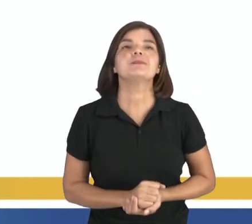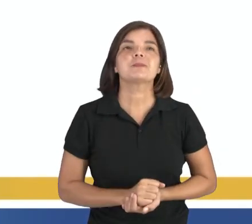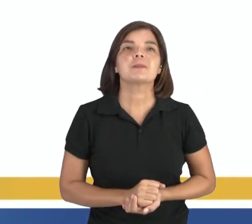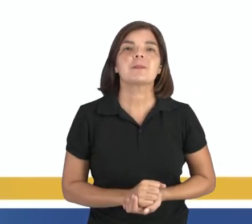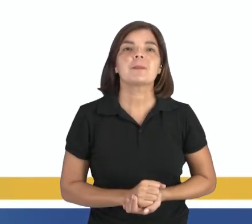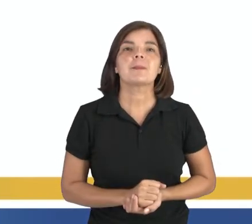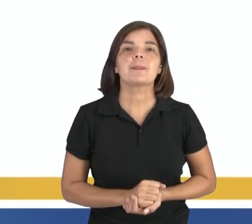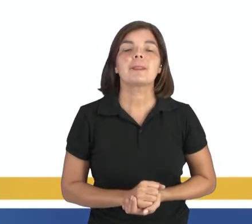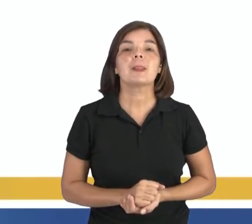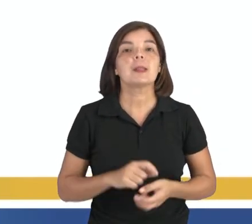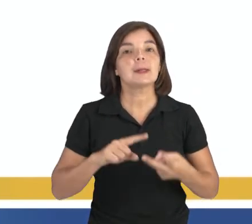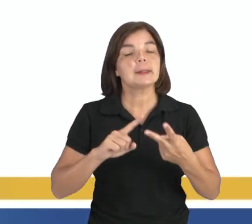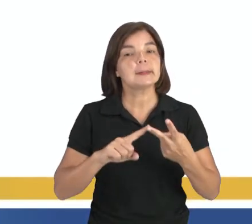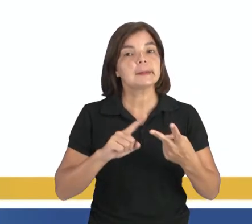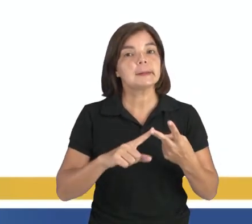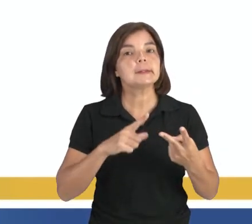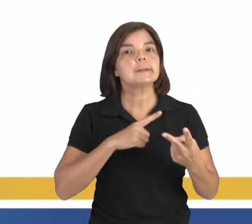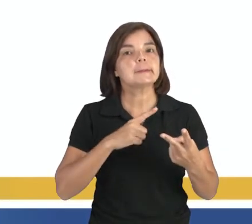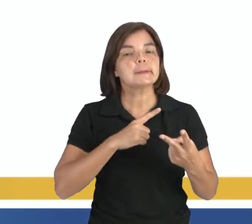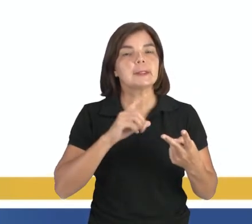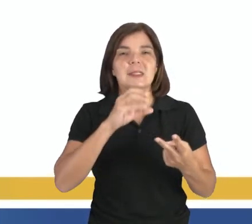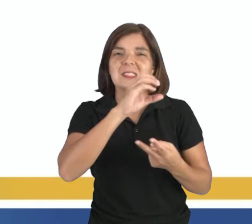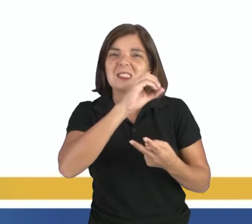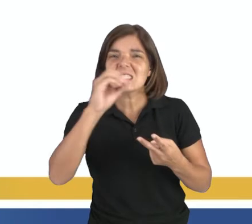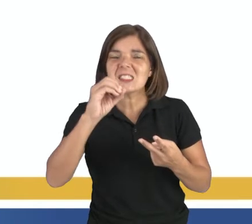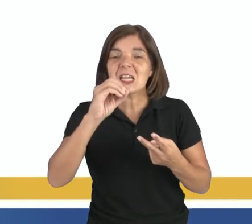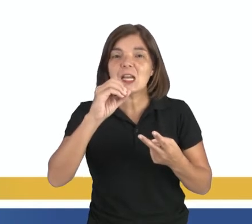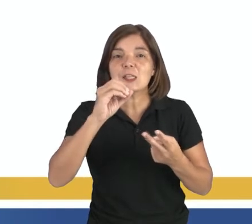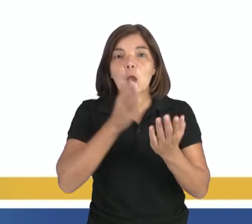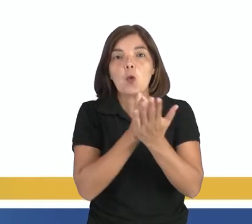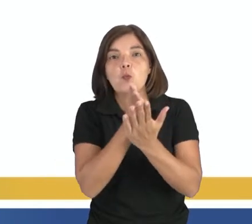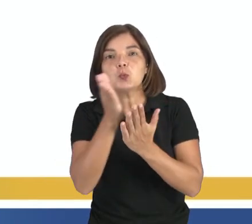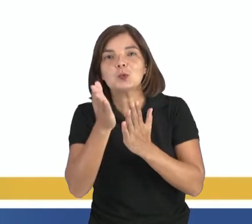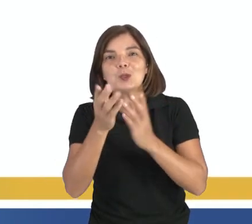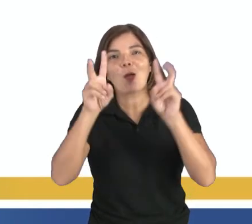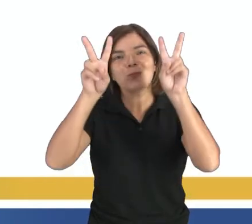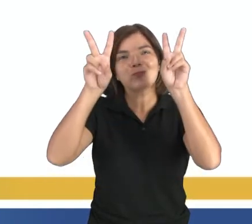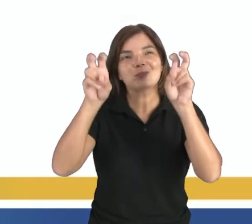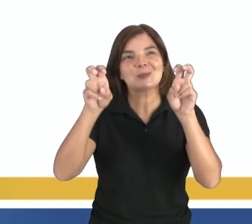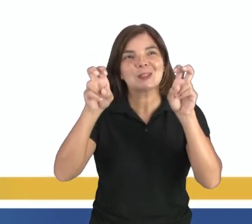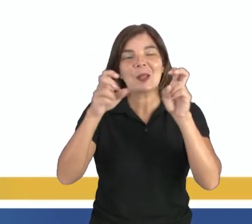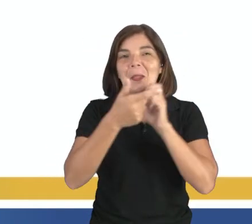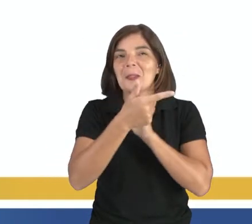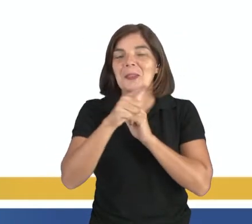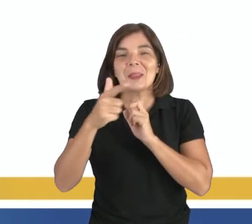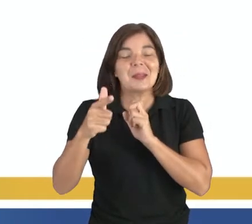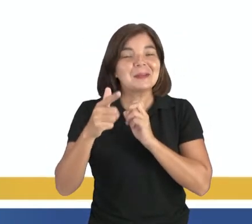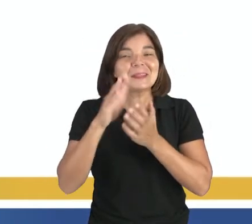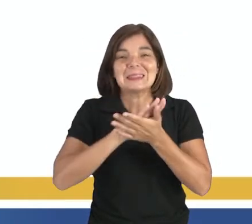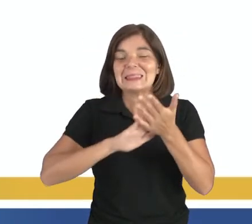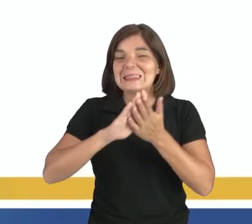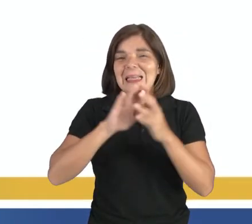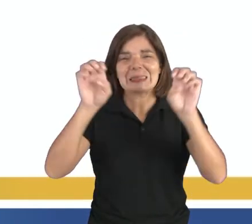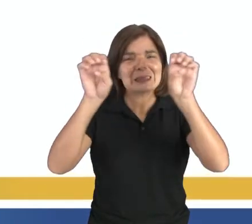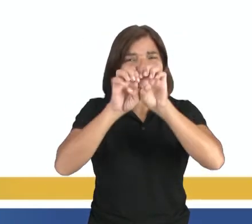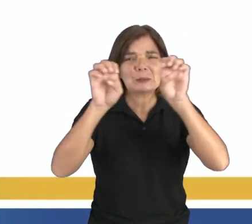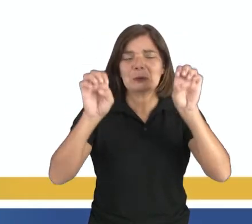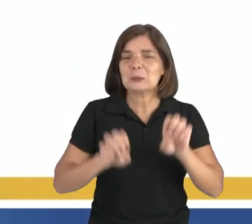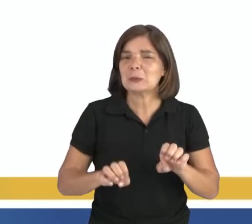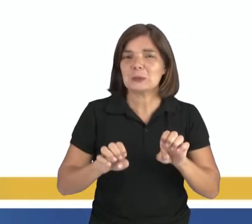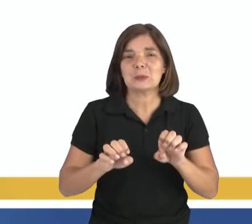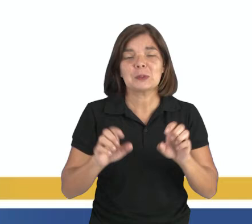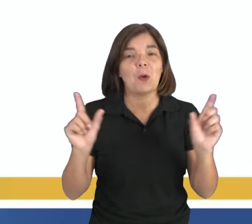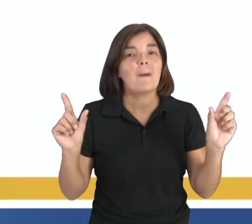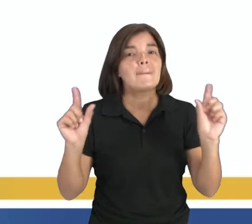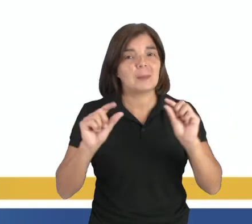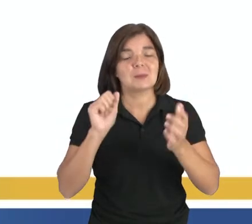bom? Para ser 0, ele tem que fugir do tema, não atender a estrutura mínima